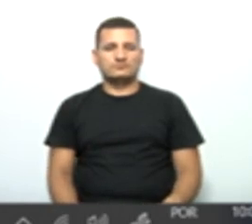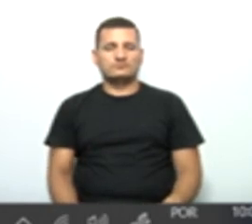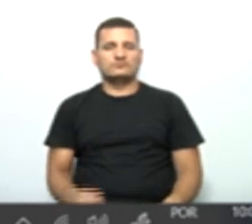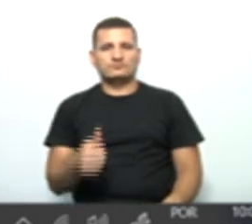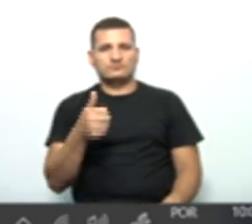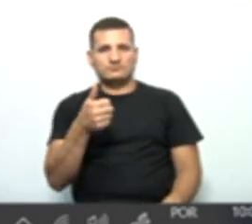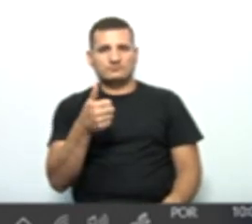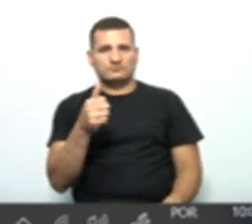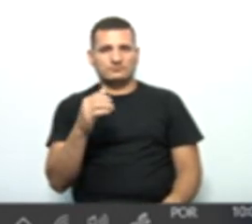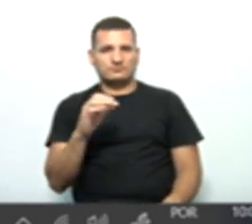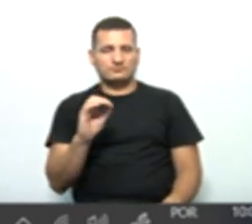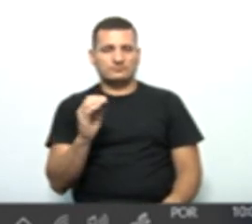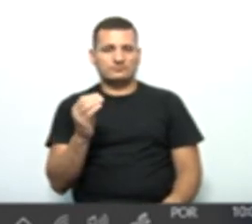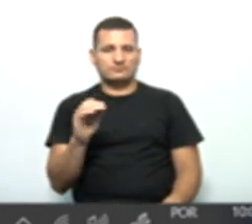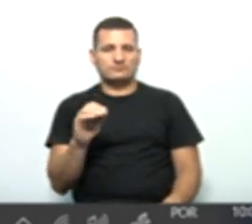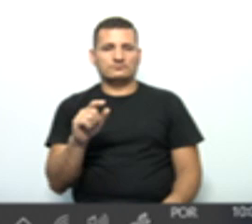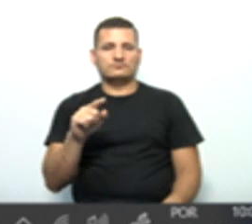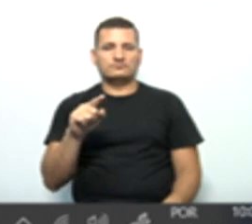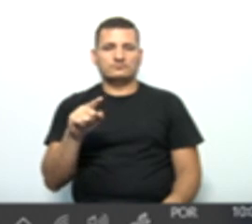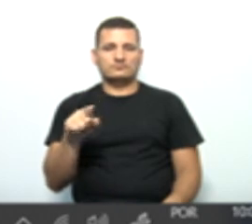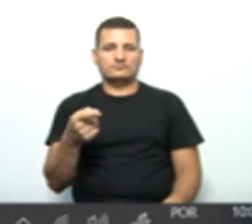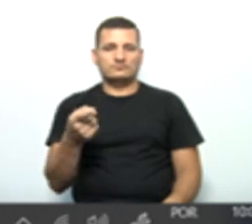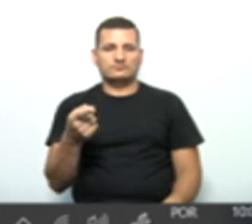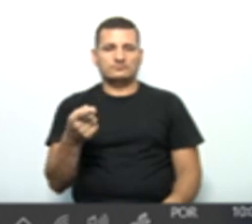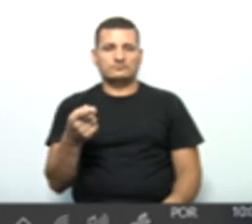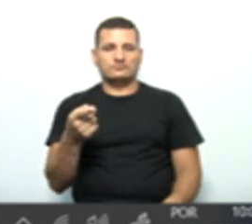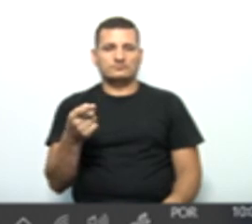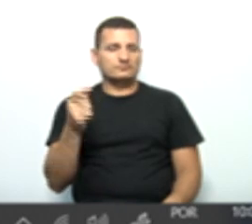10, vírgula